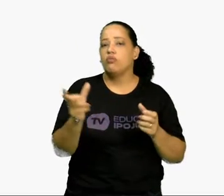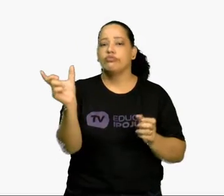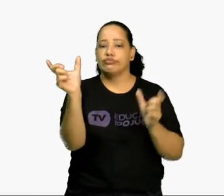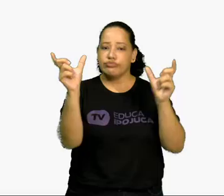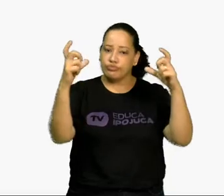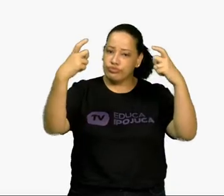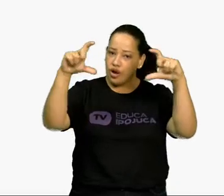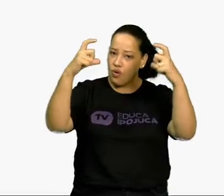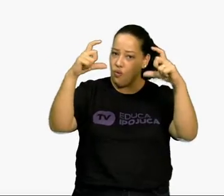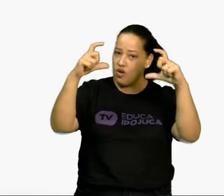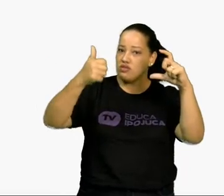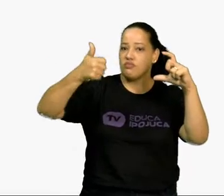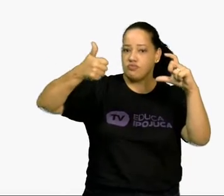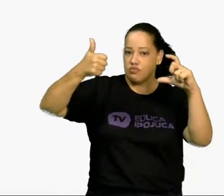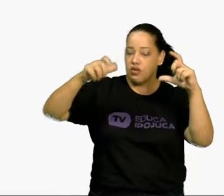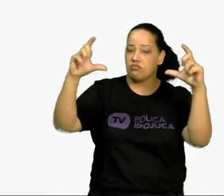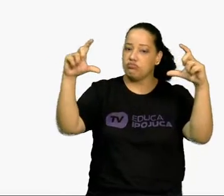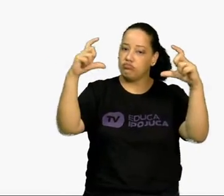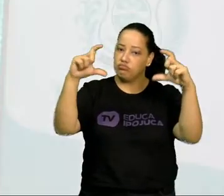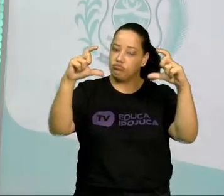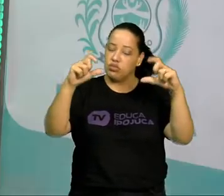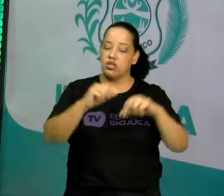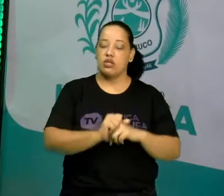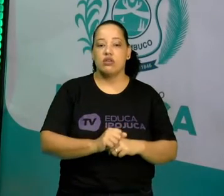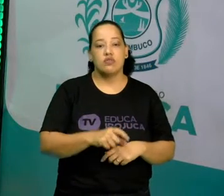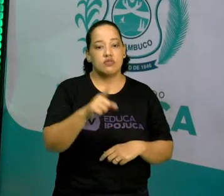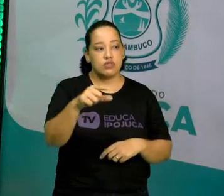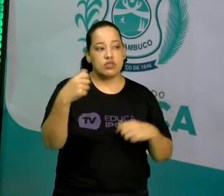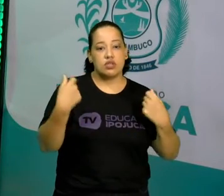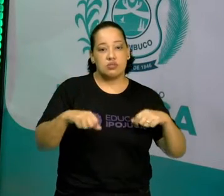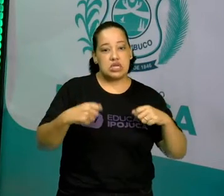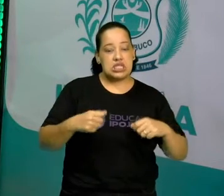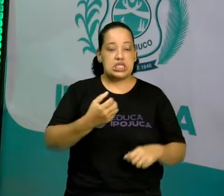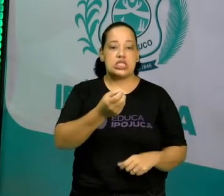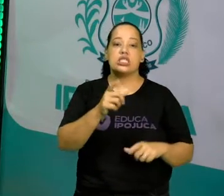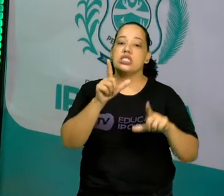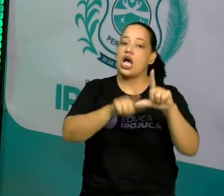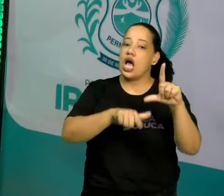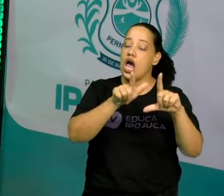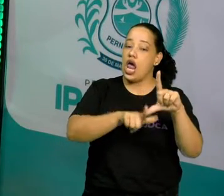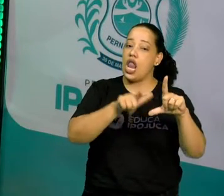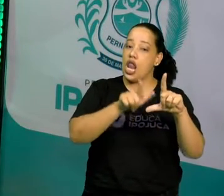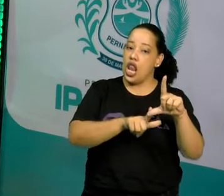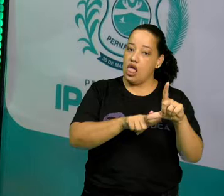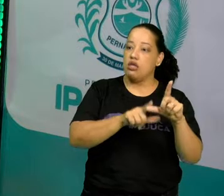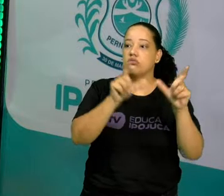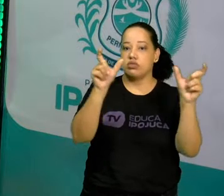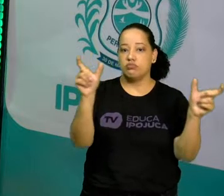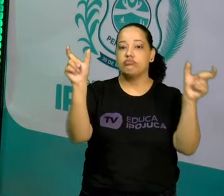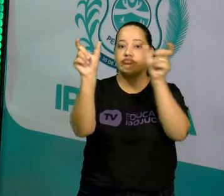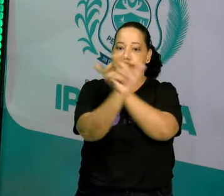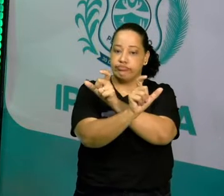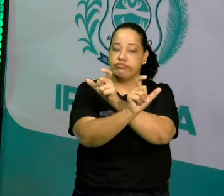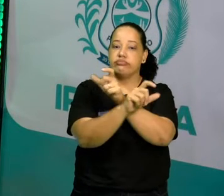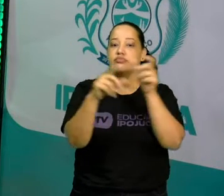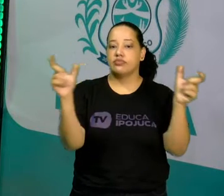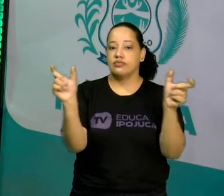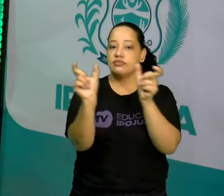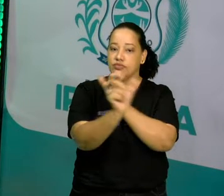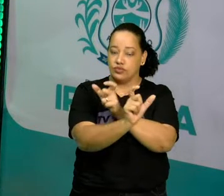da regrinha? Passa as incógnitas, a letra para um membro e os números para o outro